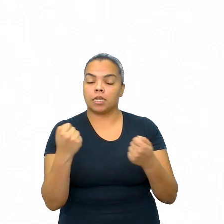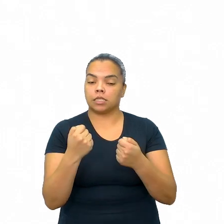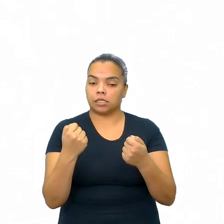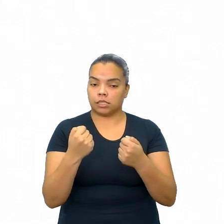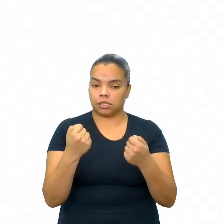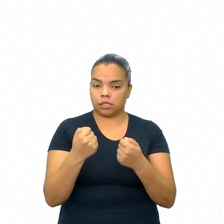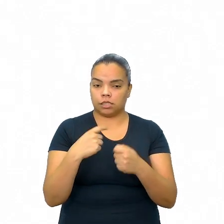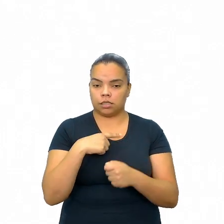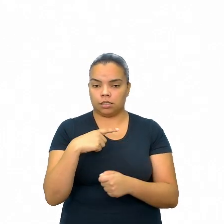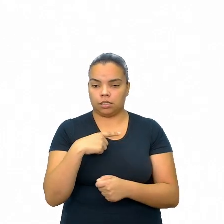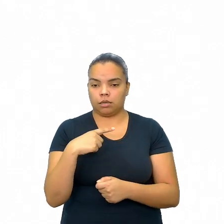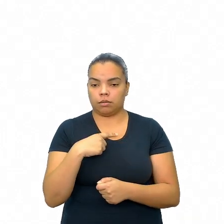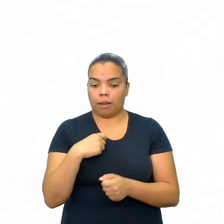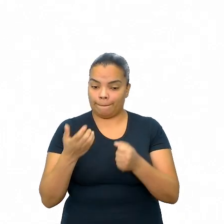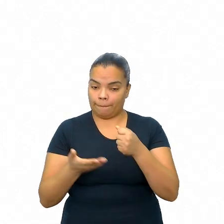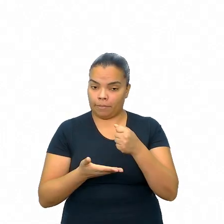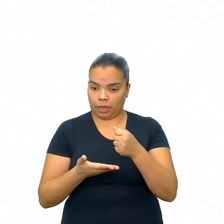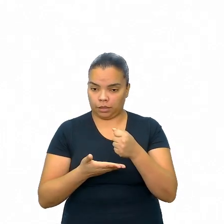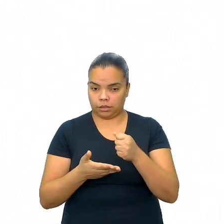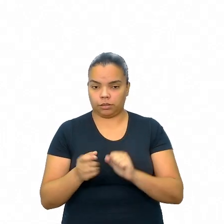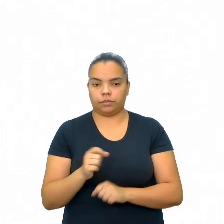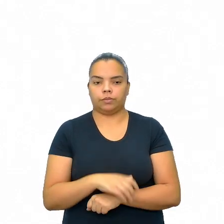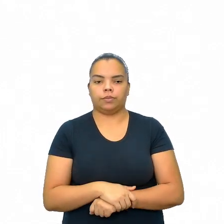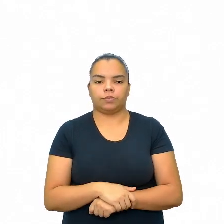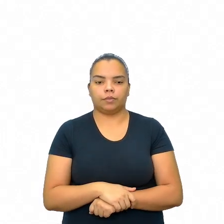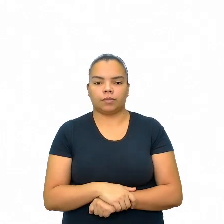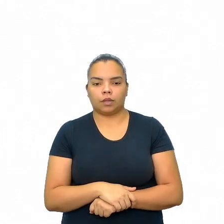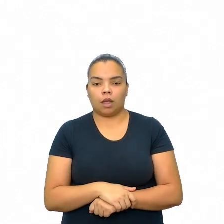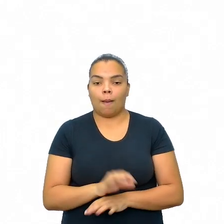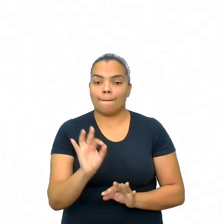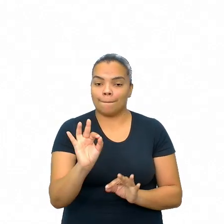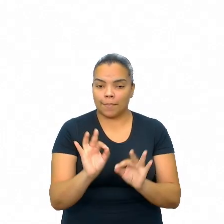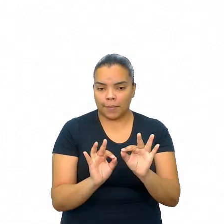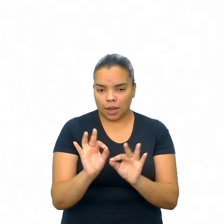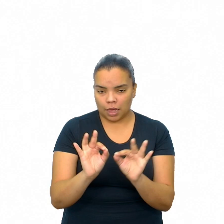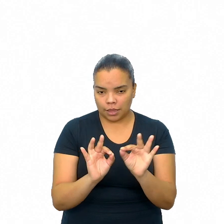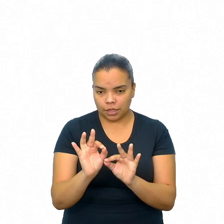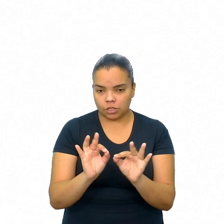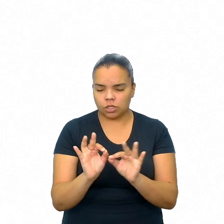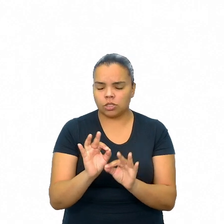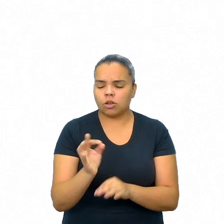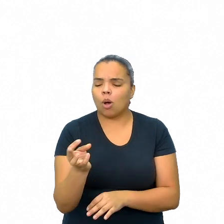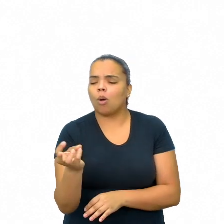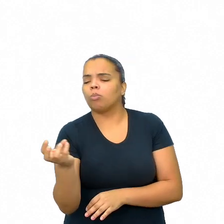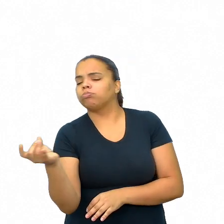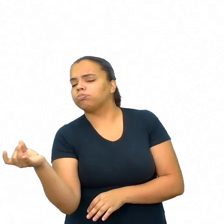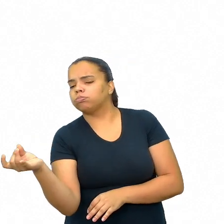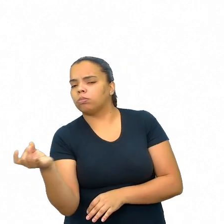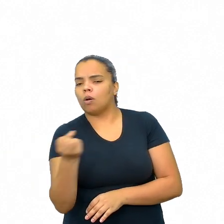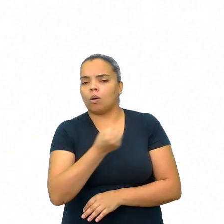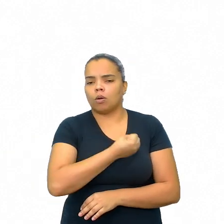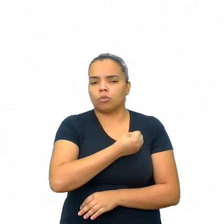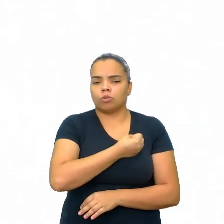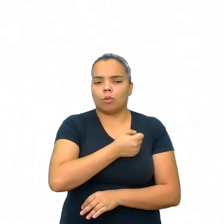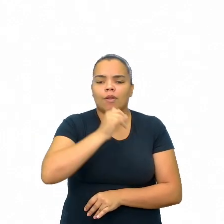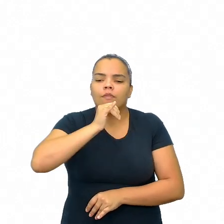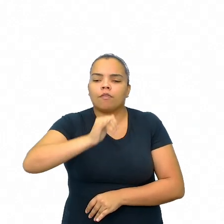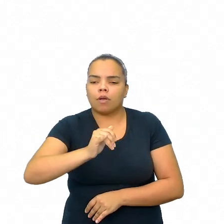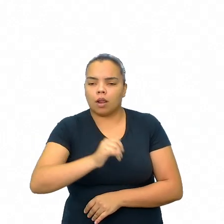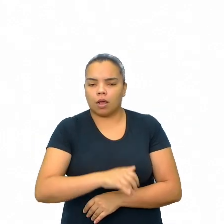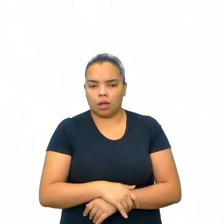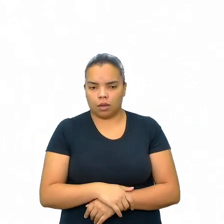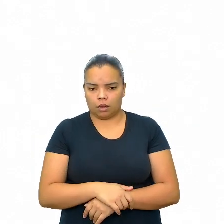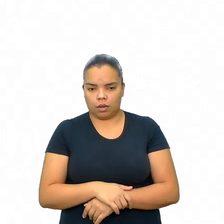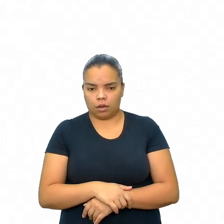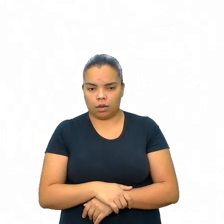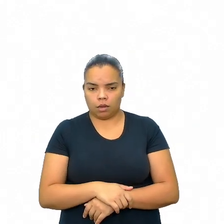procedimentos básicos. Entre eles, o planejamento de quais números serão ditados aos estudantes